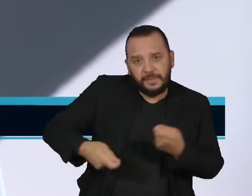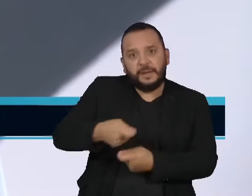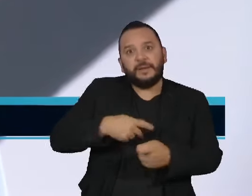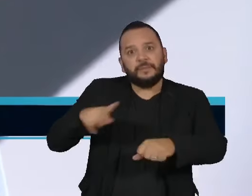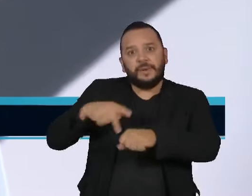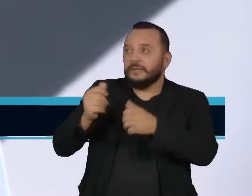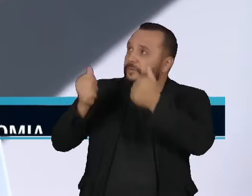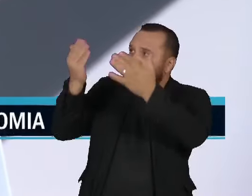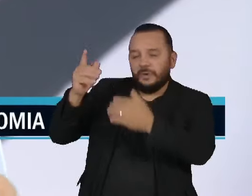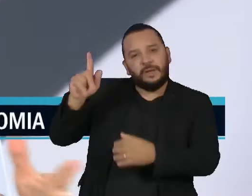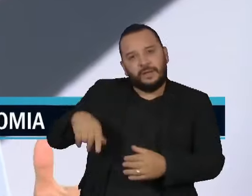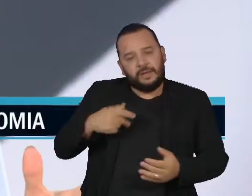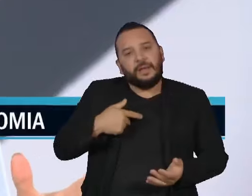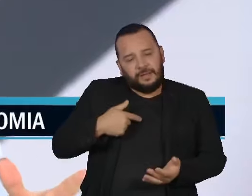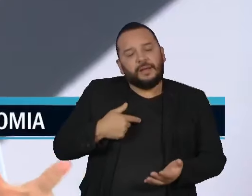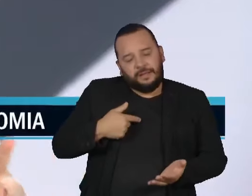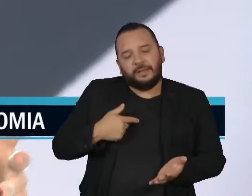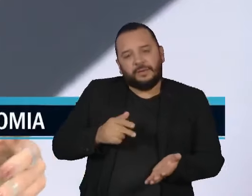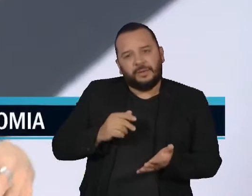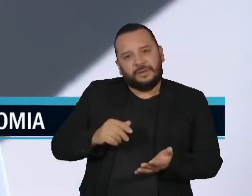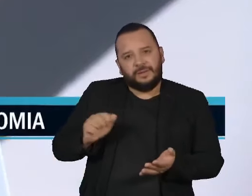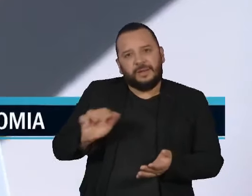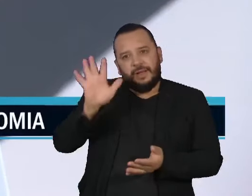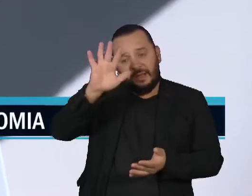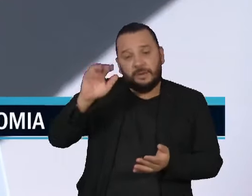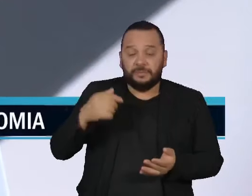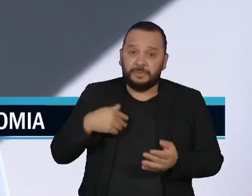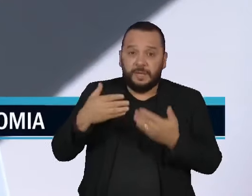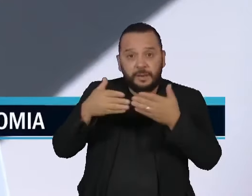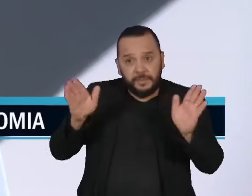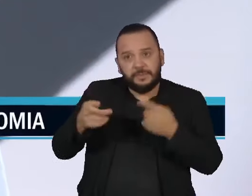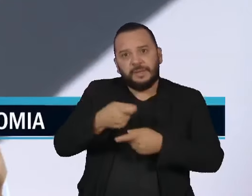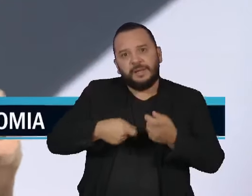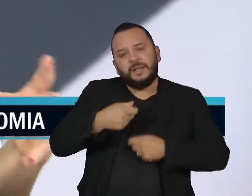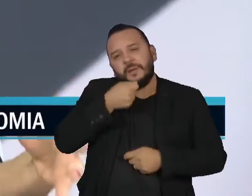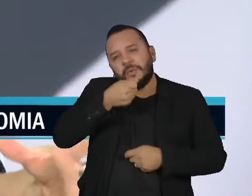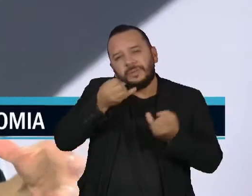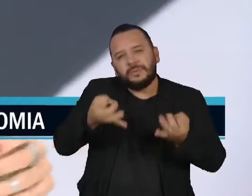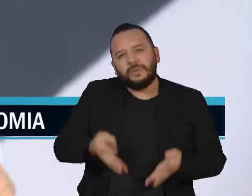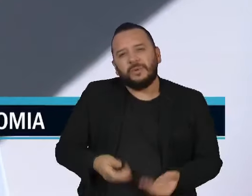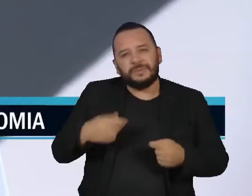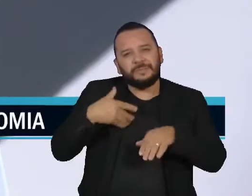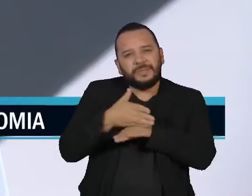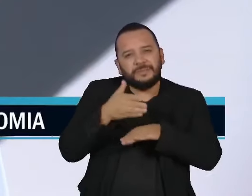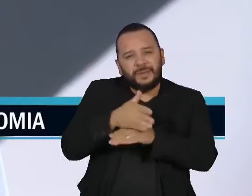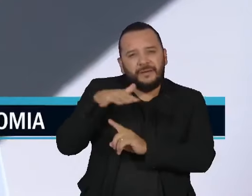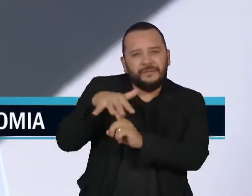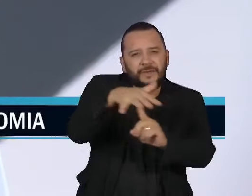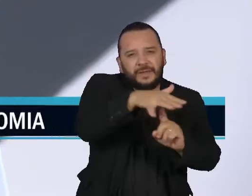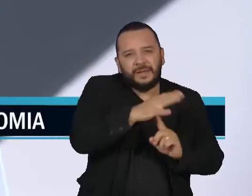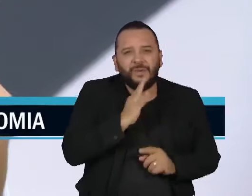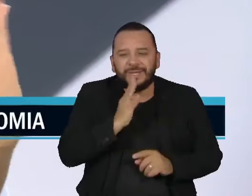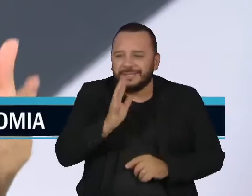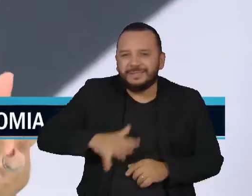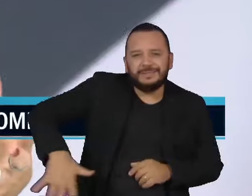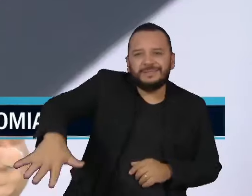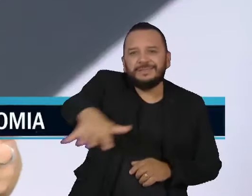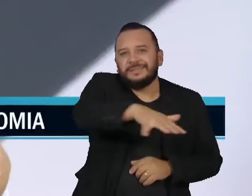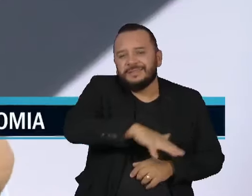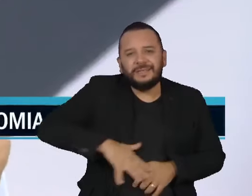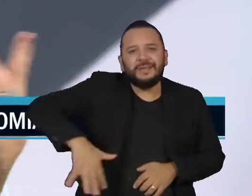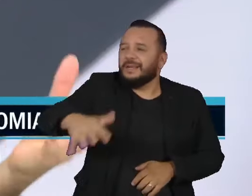muito mais custosa, seja para abrir o mercado, então eu preciso, a reportagem até mencionar, tem que participar de feiras, tem que conhecer tem que se